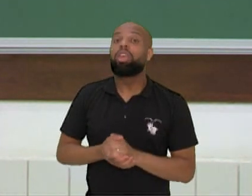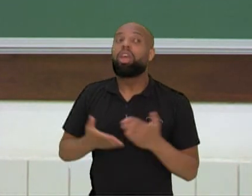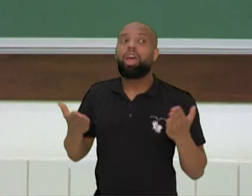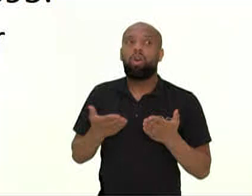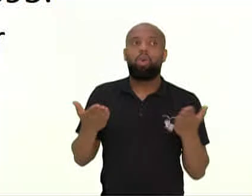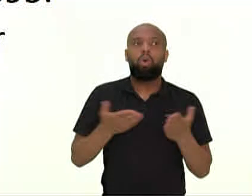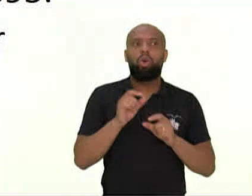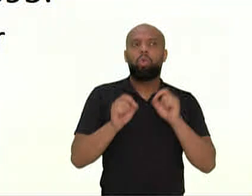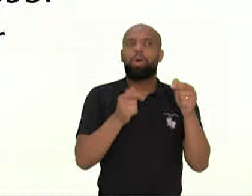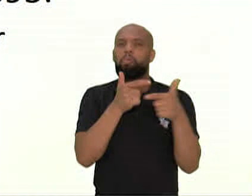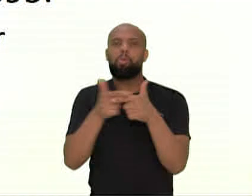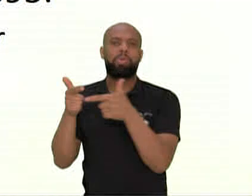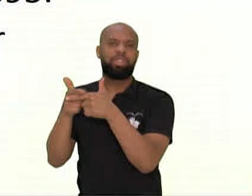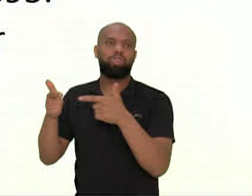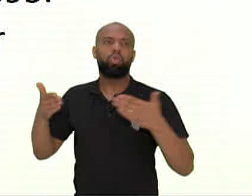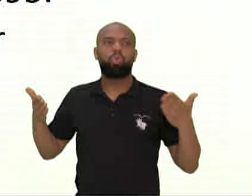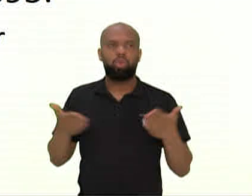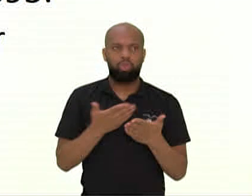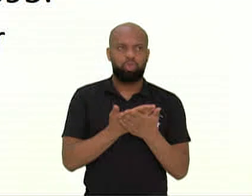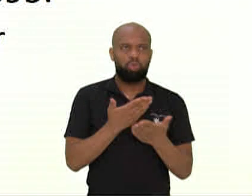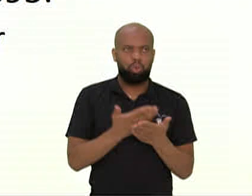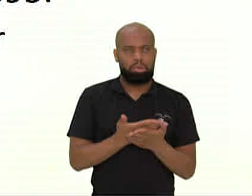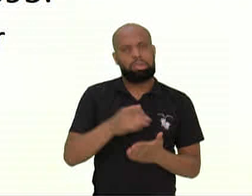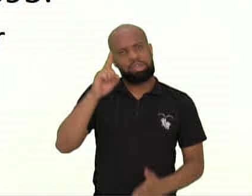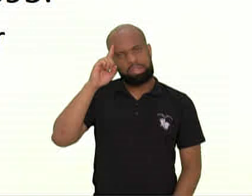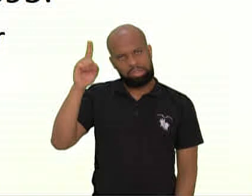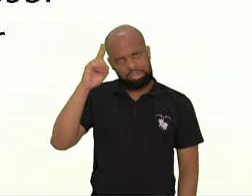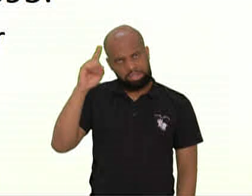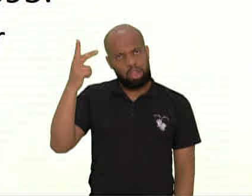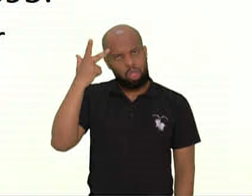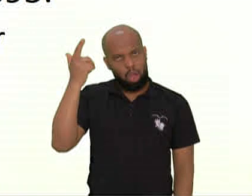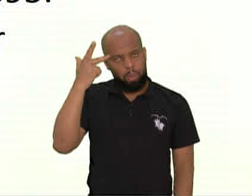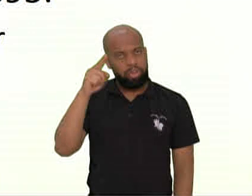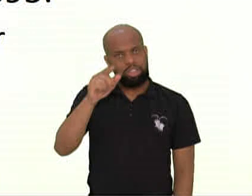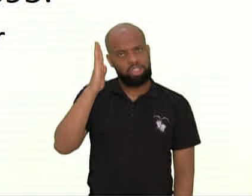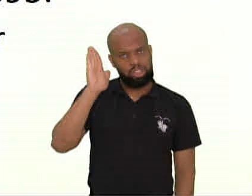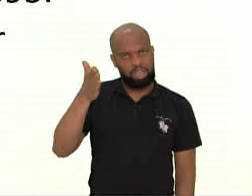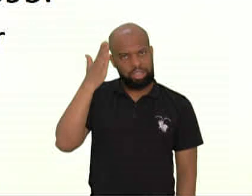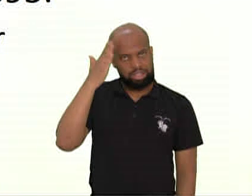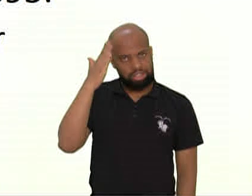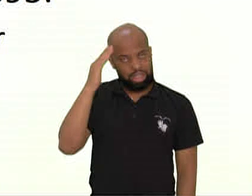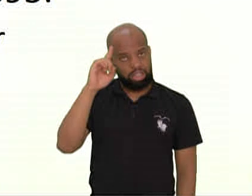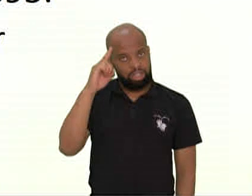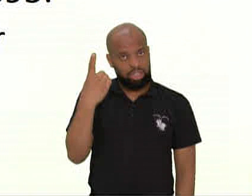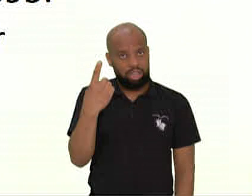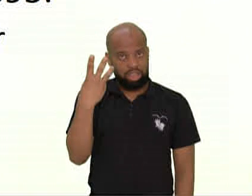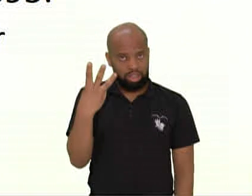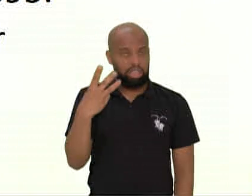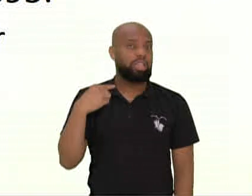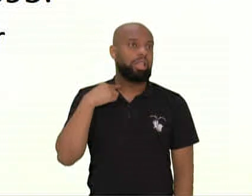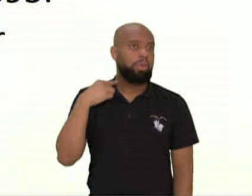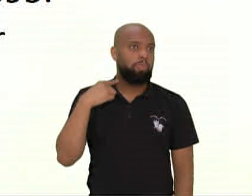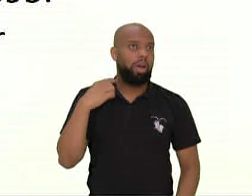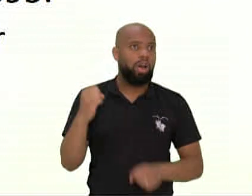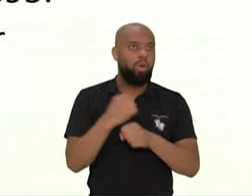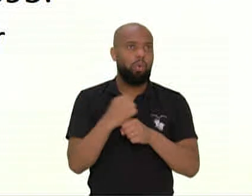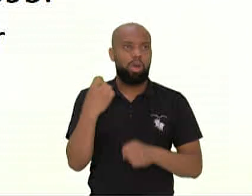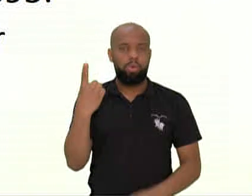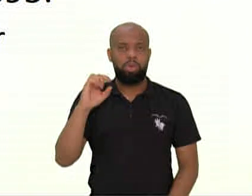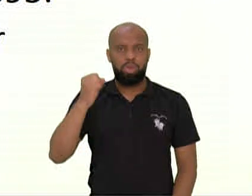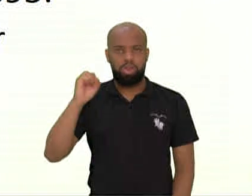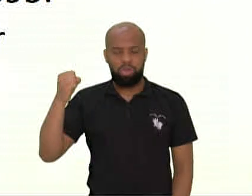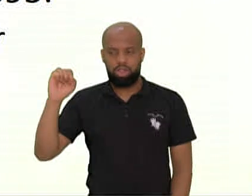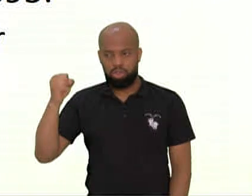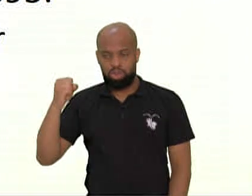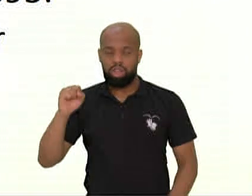de hoje? É uma data bastante comum, muita gente já sabe que o 13 de maio de 1888 é o dia que foi assinado a